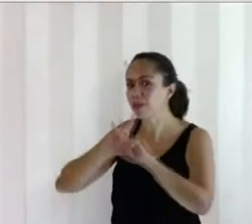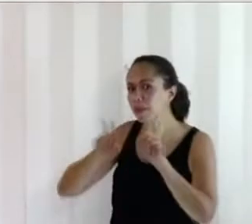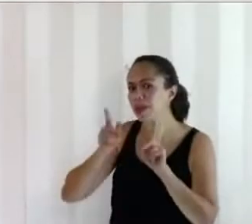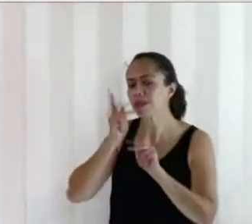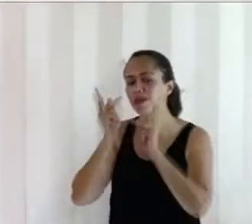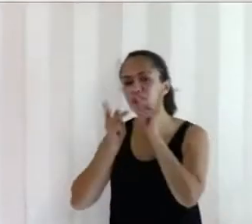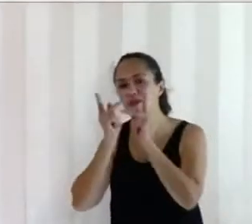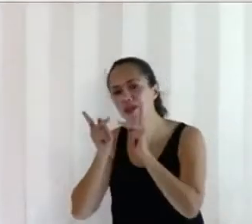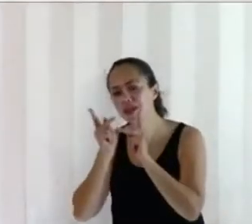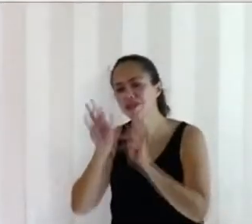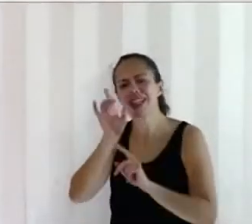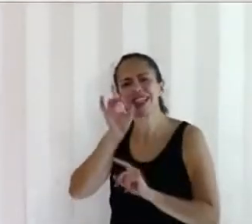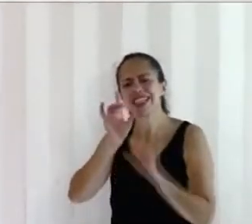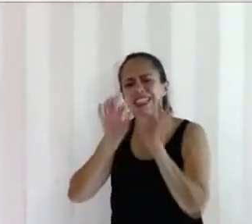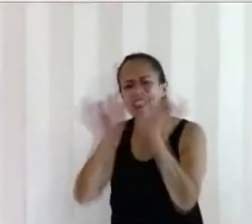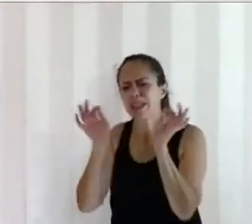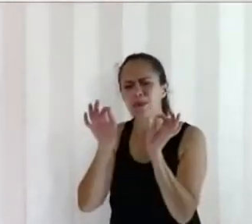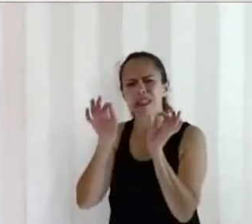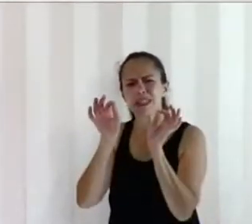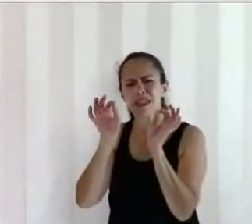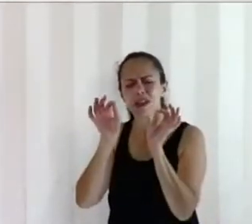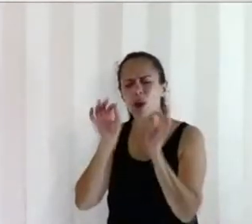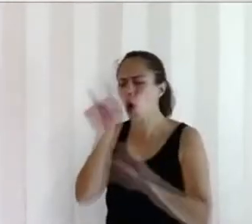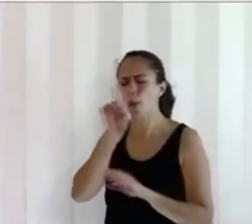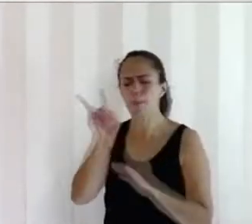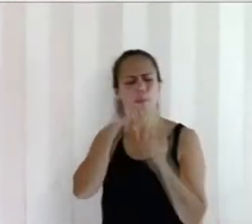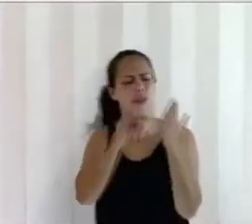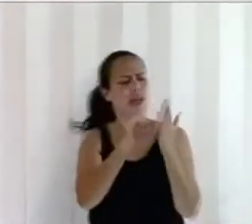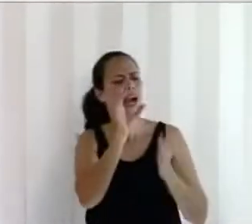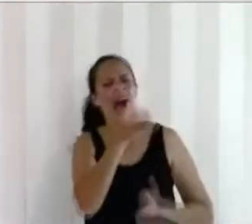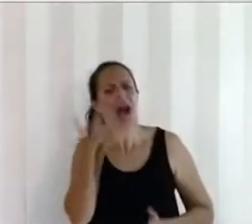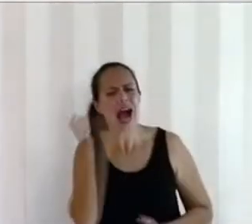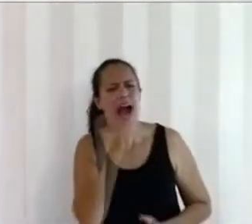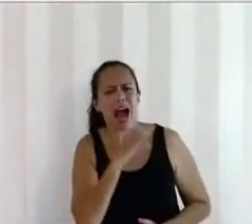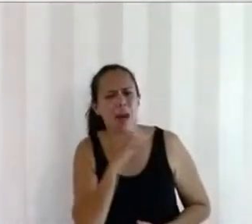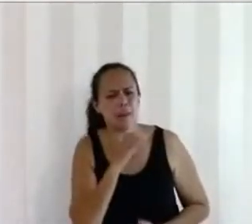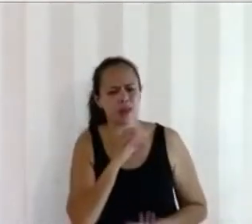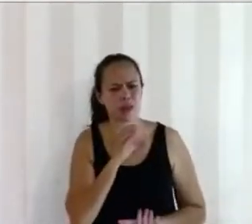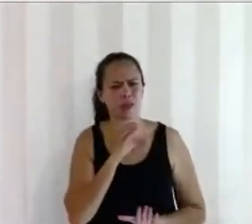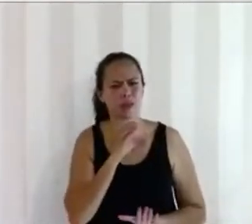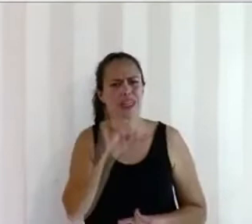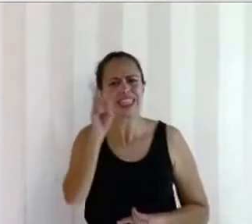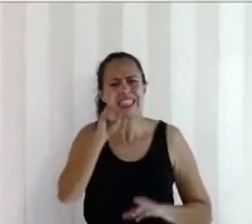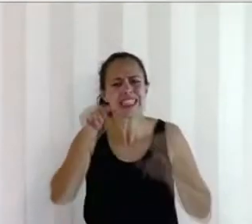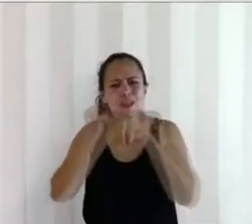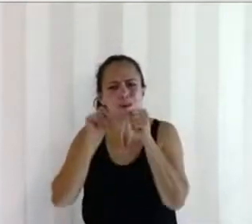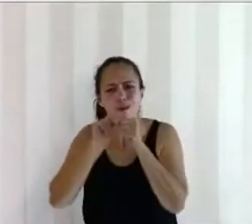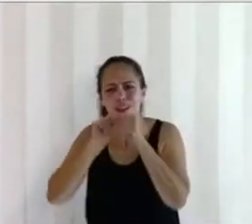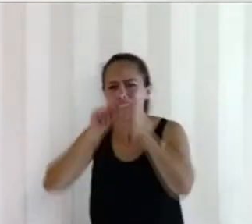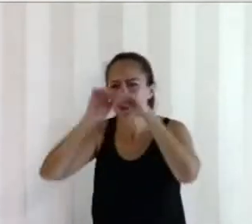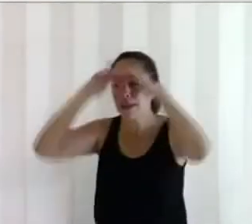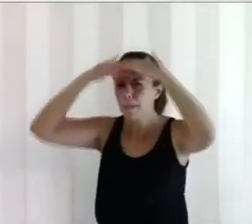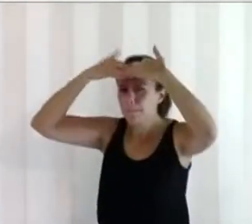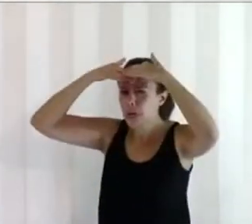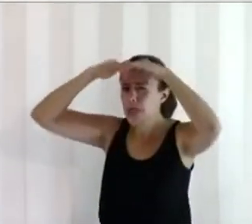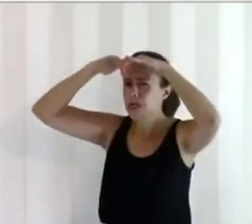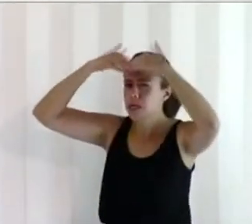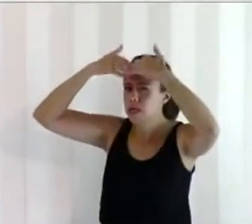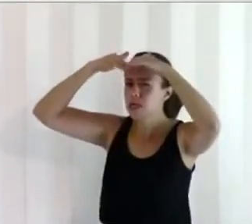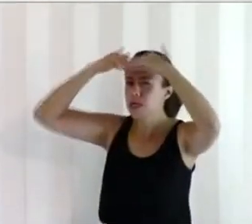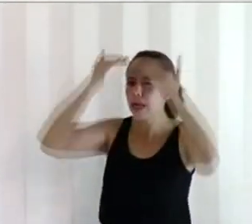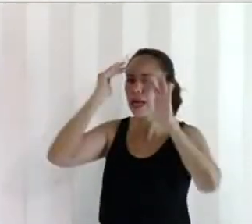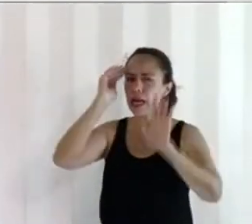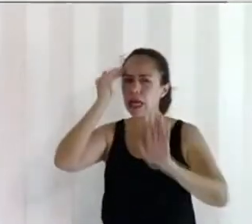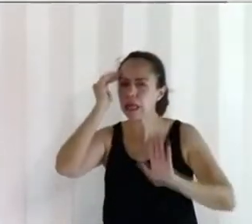cumprimento objetivo. Vou dar um exemplo disso. Nós temos os 10 mandamentos. Os 10